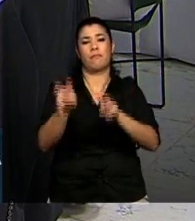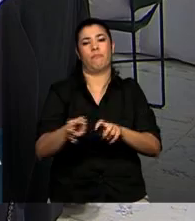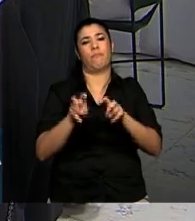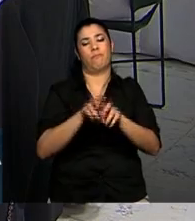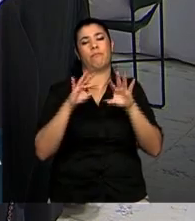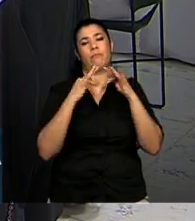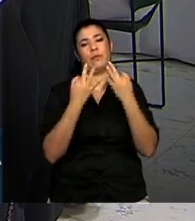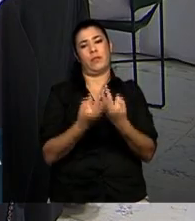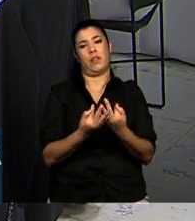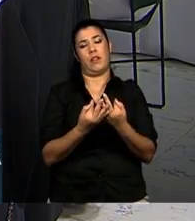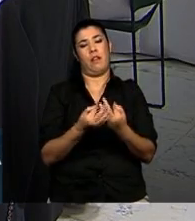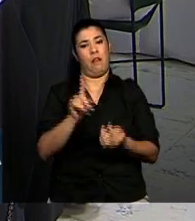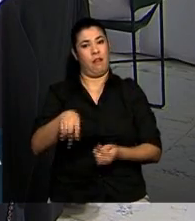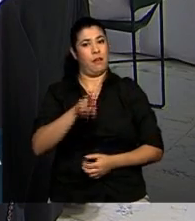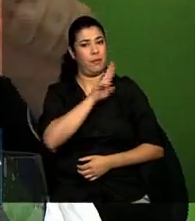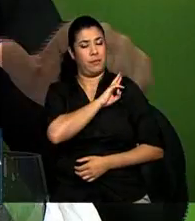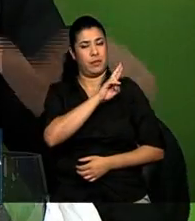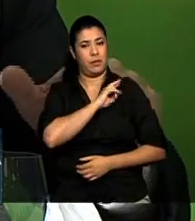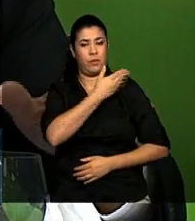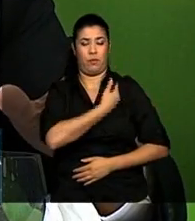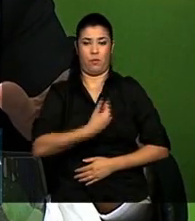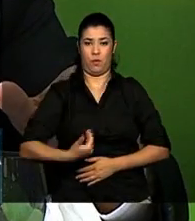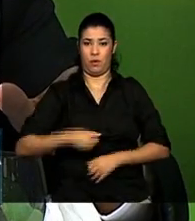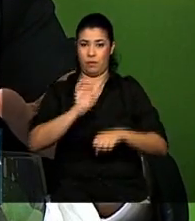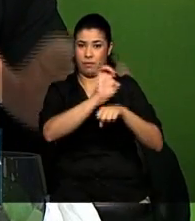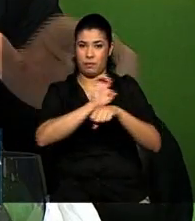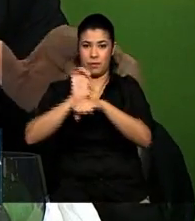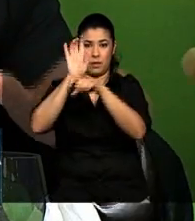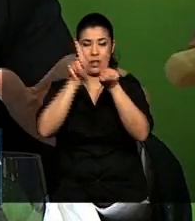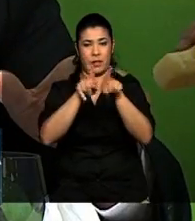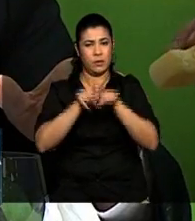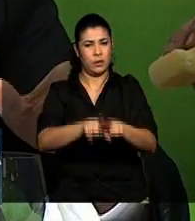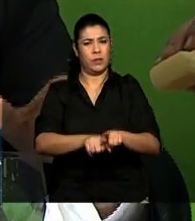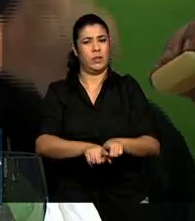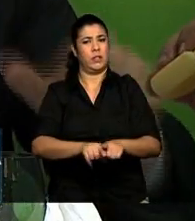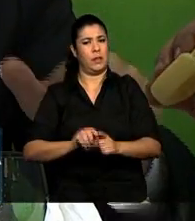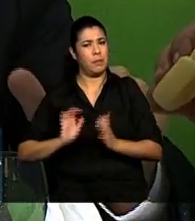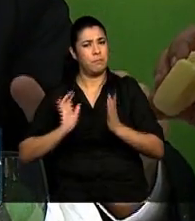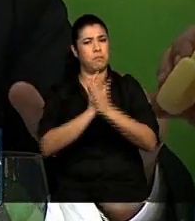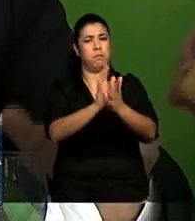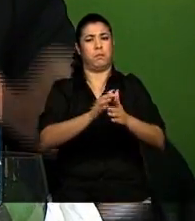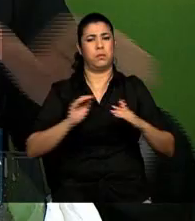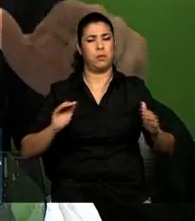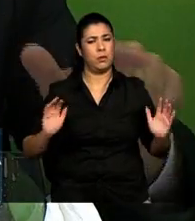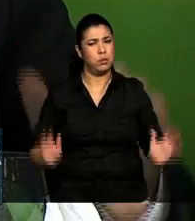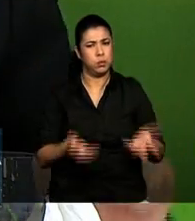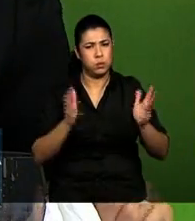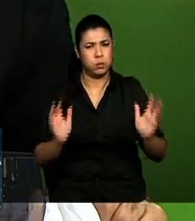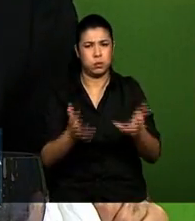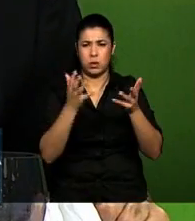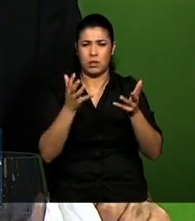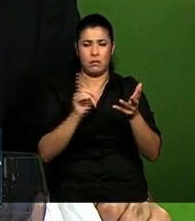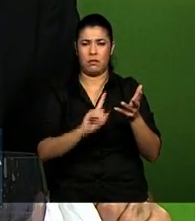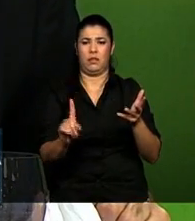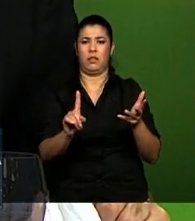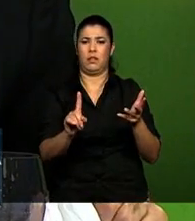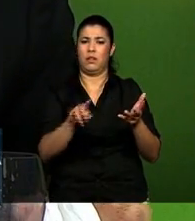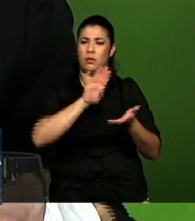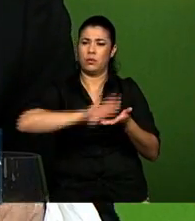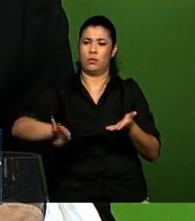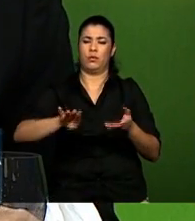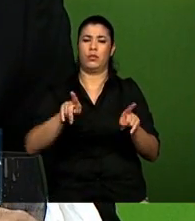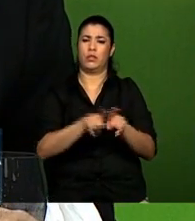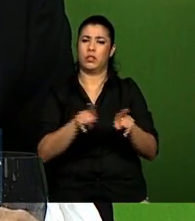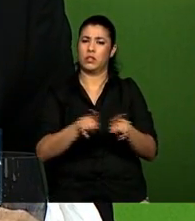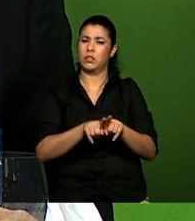e dos governos estaduais enfrentarem positivamente e evitando e desestimulando qualquer tipo de padrão de conflito